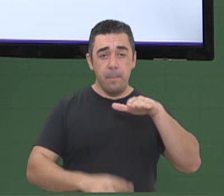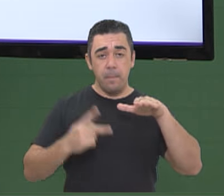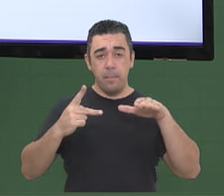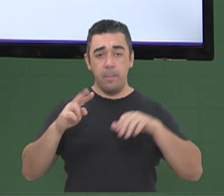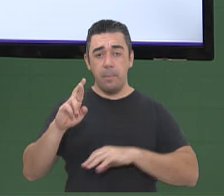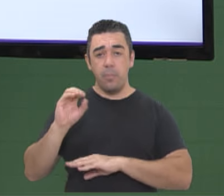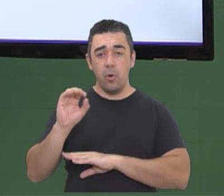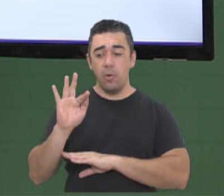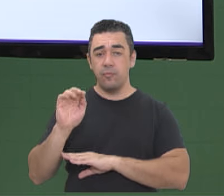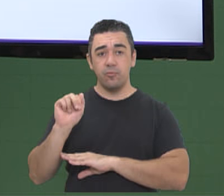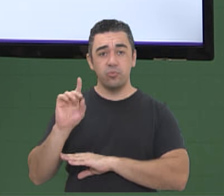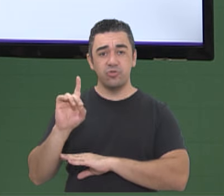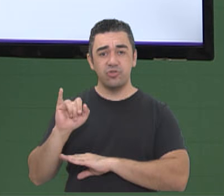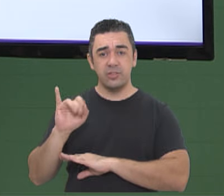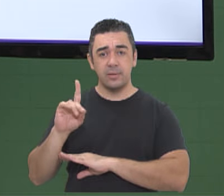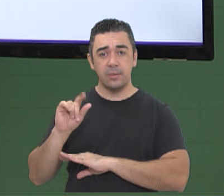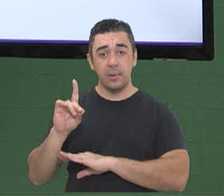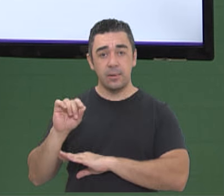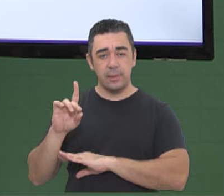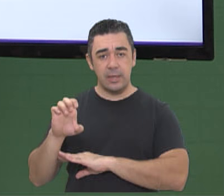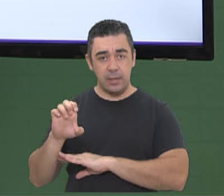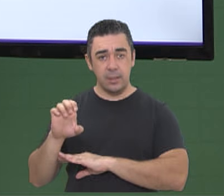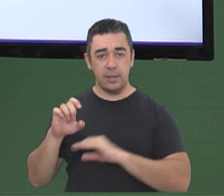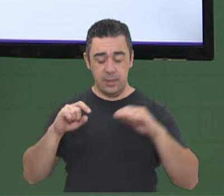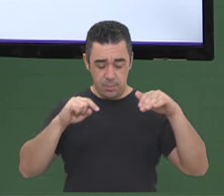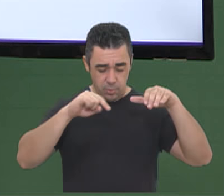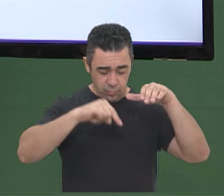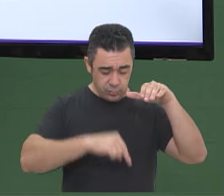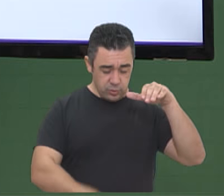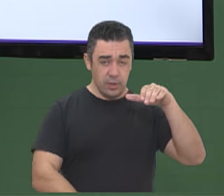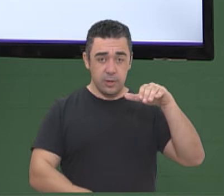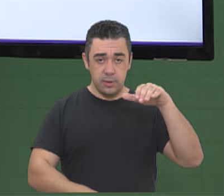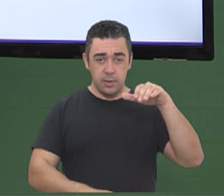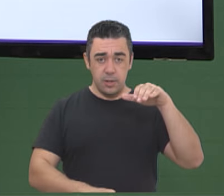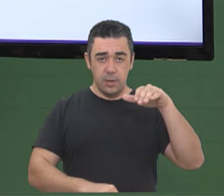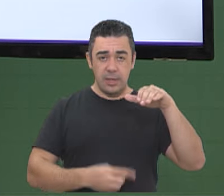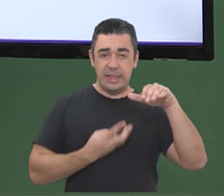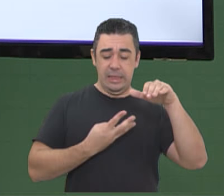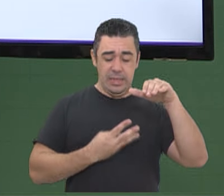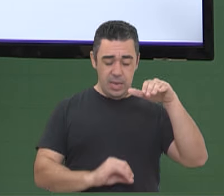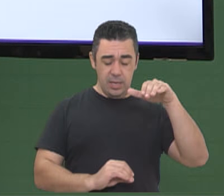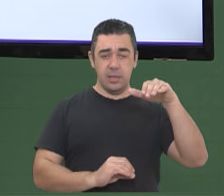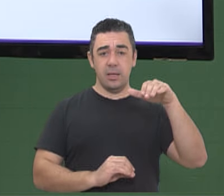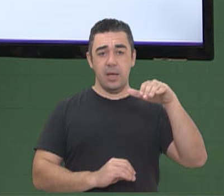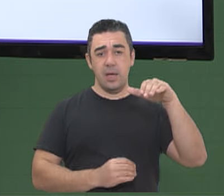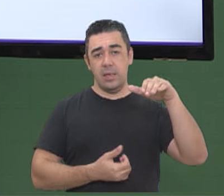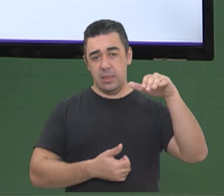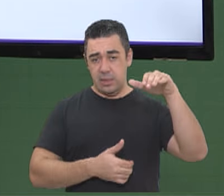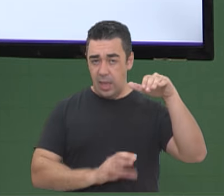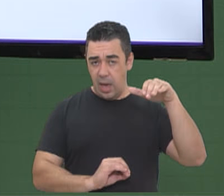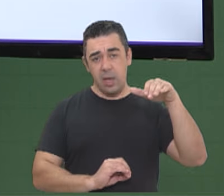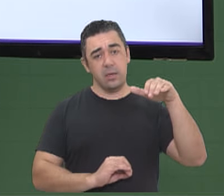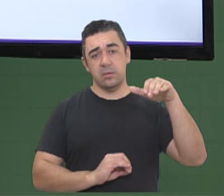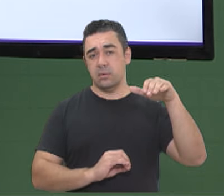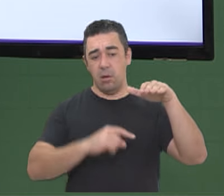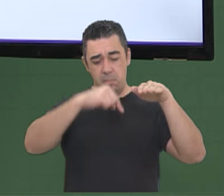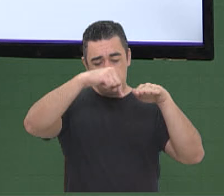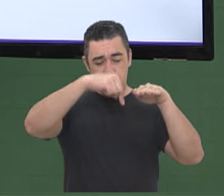olha lá, profundidade de 30 metros, profundidade de 10 metros ou